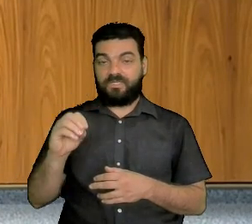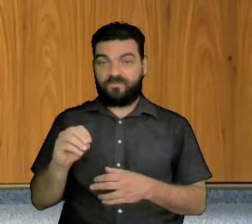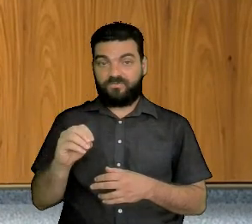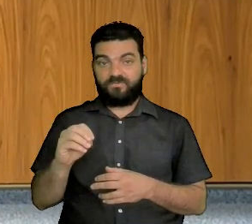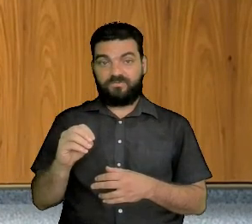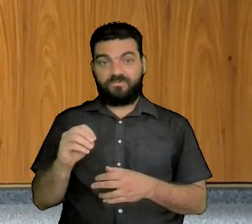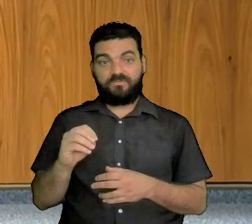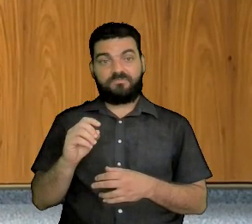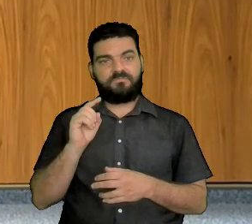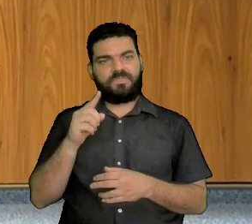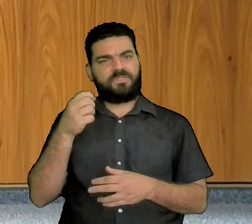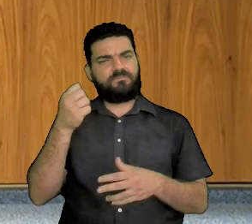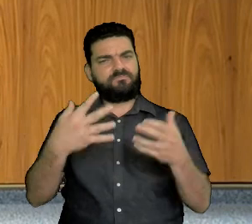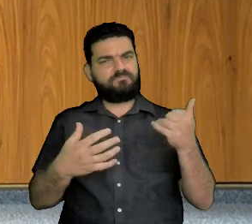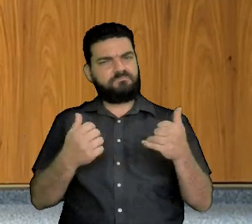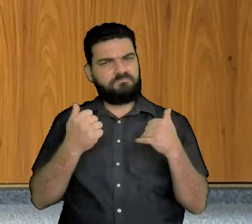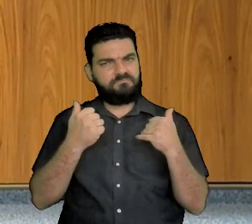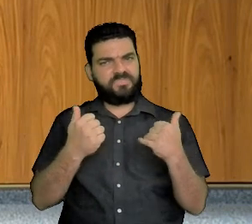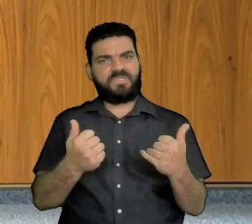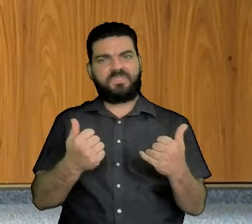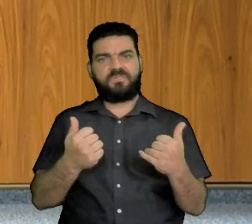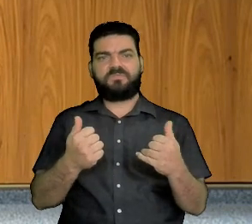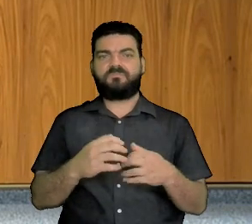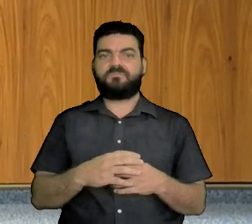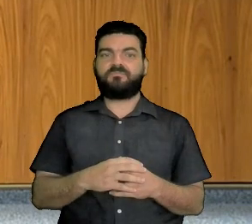agradecemos aqui ao doutor Renato, né, por essas